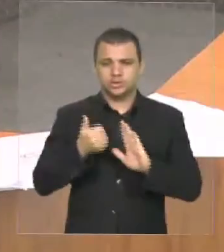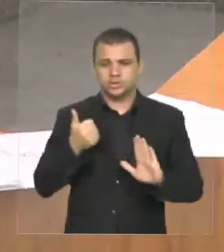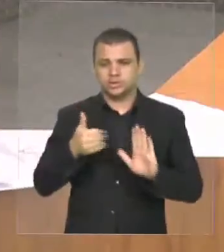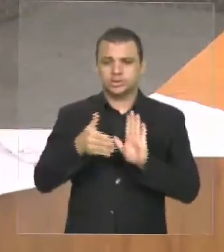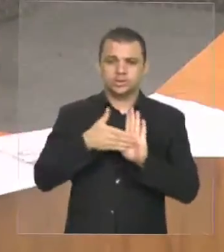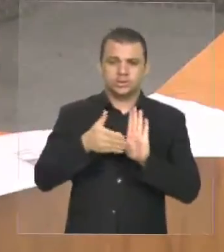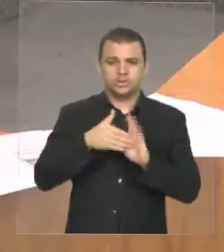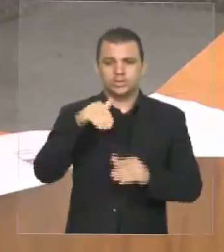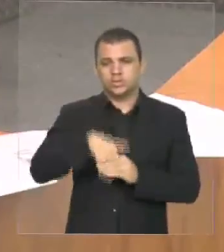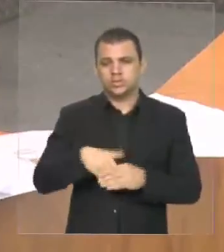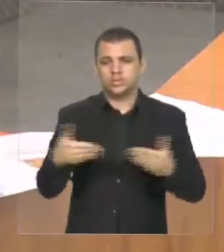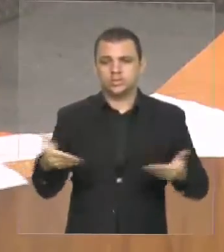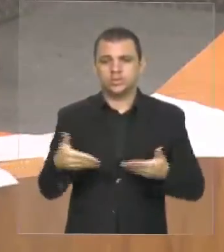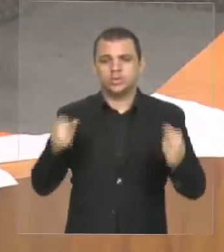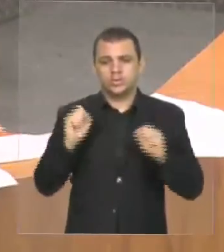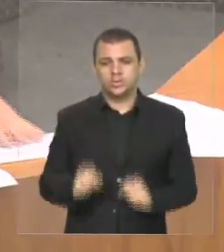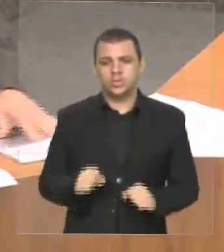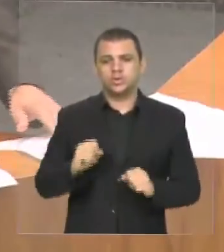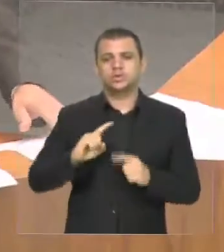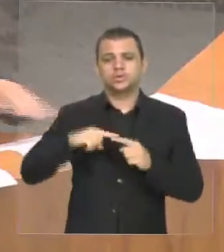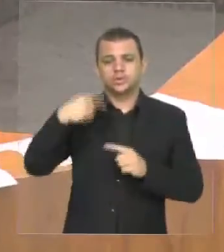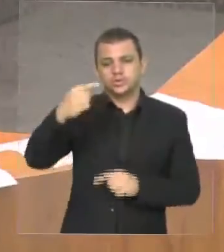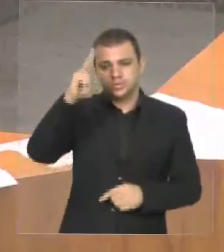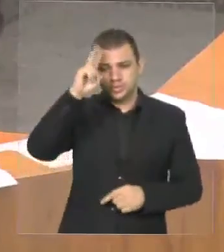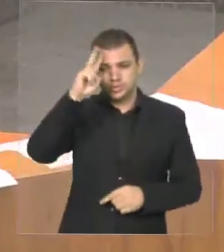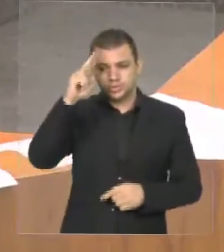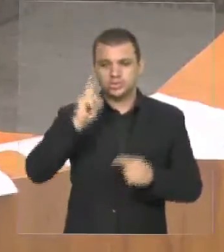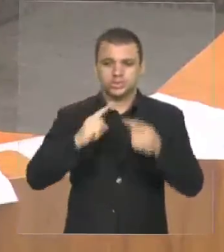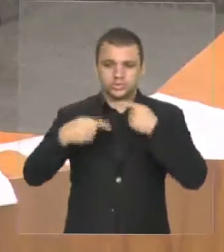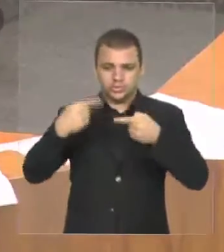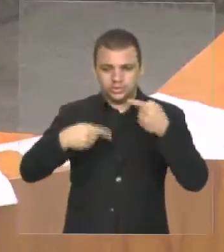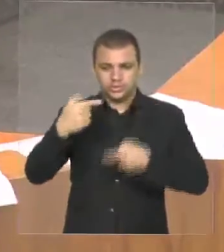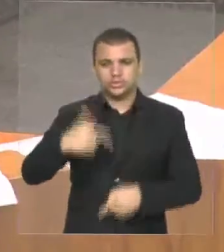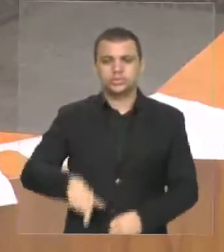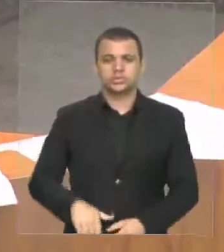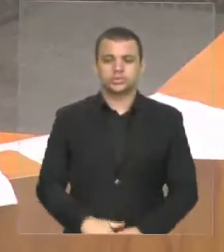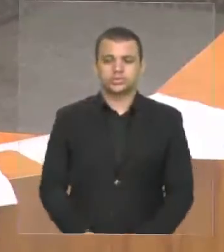pauta para que a gente volte na sessão de segunda-feira.